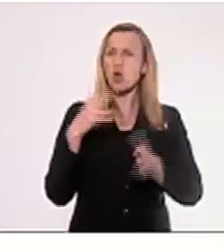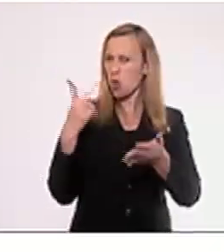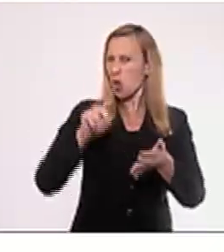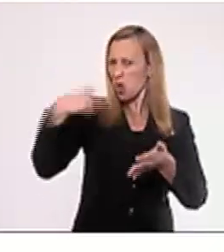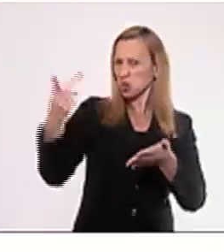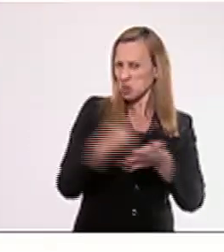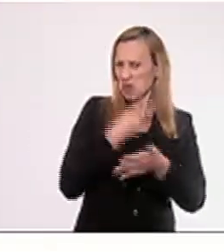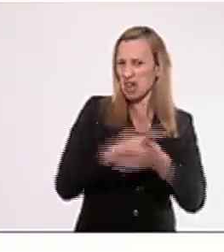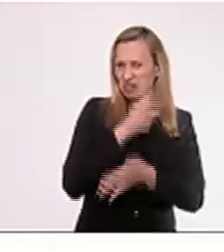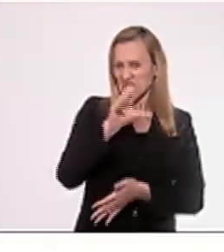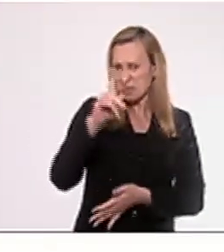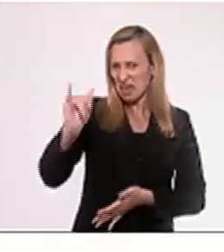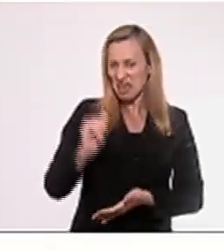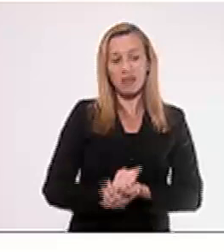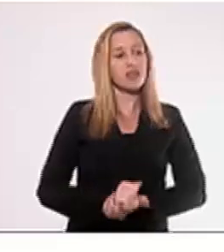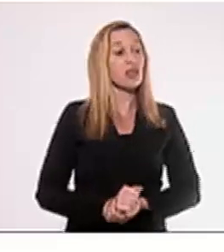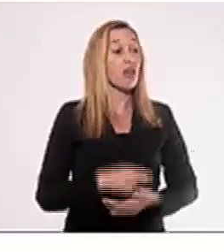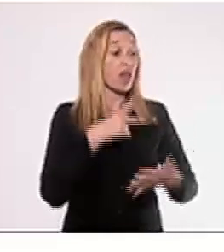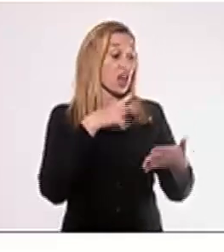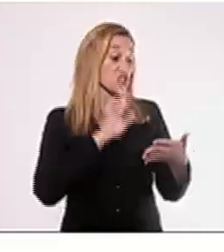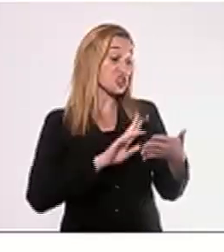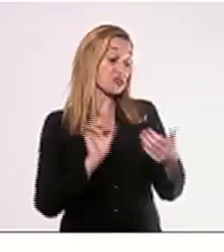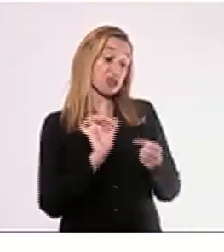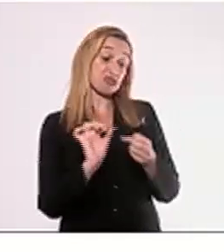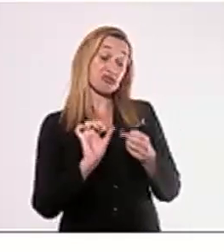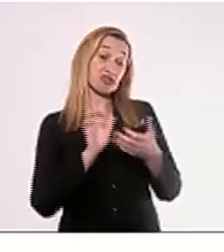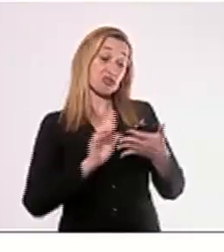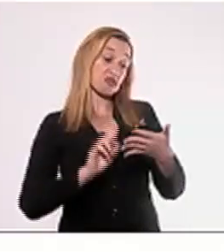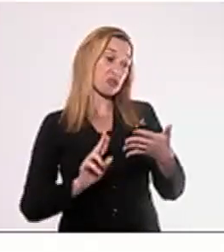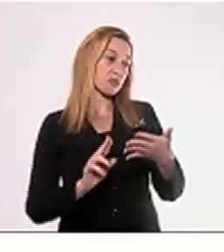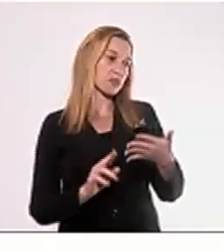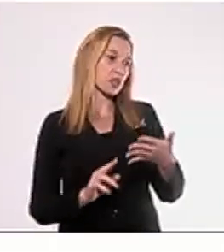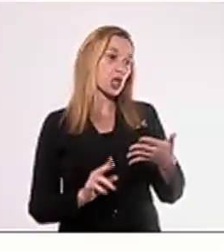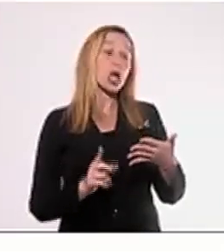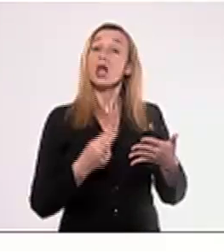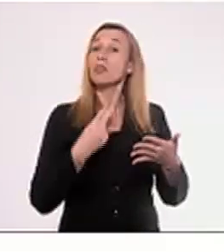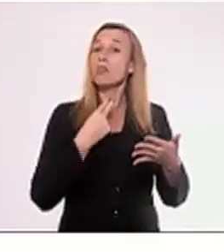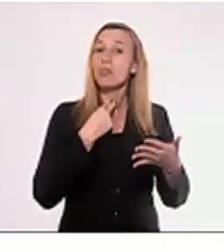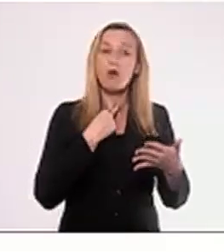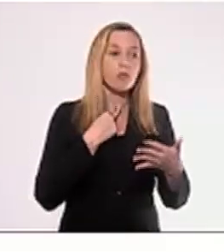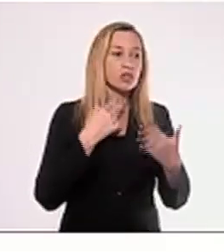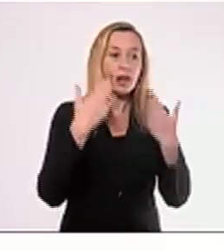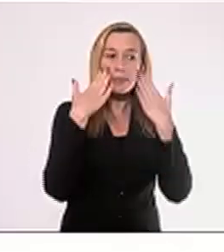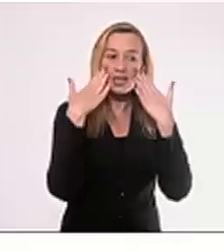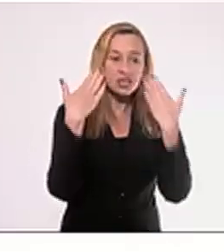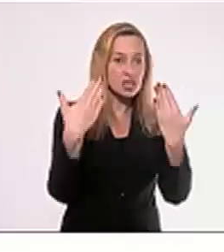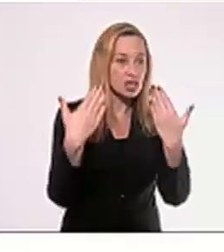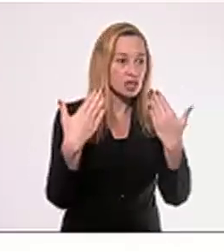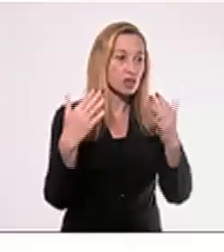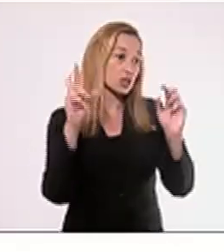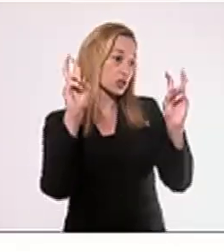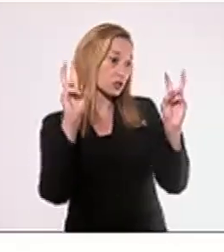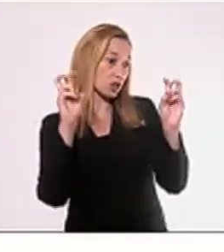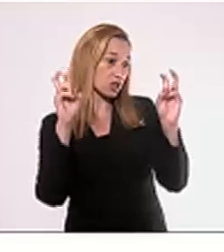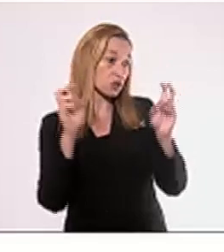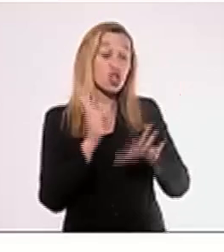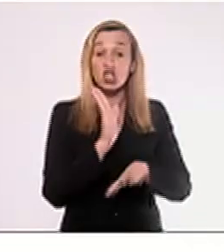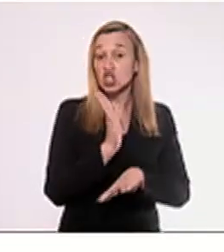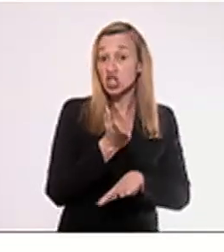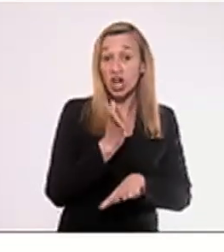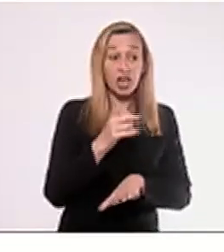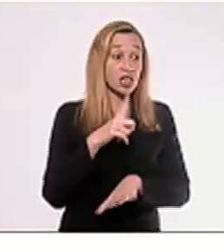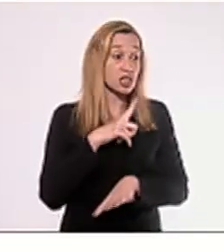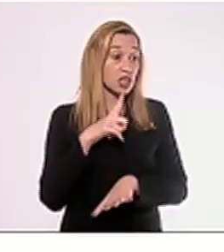bizarro dessa CPI, inclusive, é escrever assim: não deveria apresentar esta situação, já que